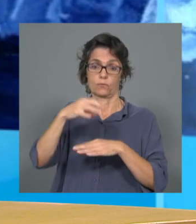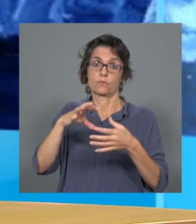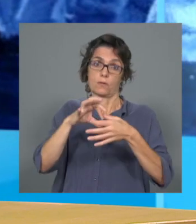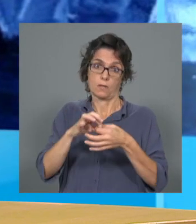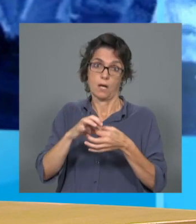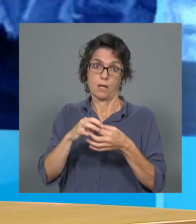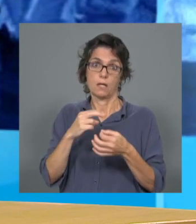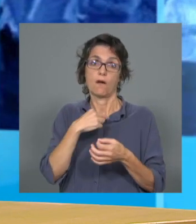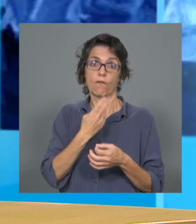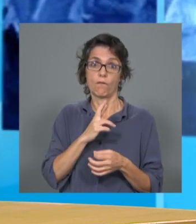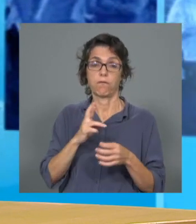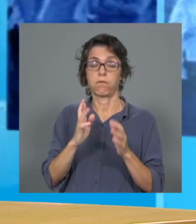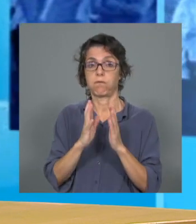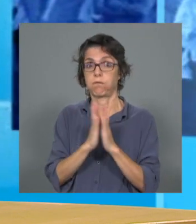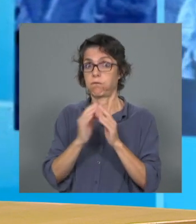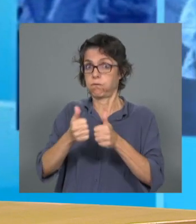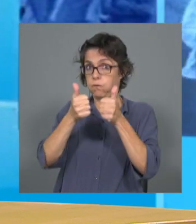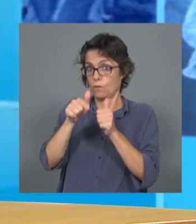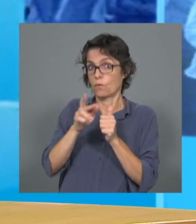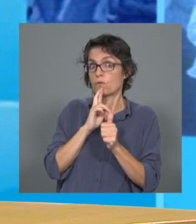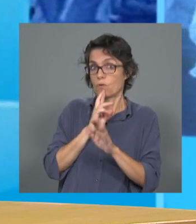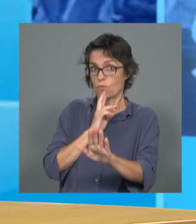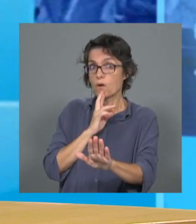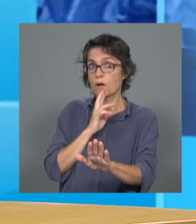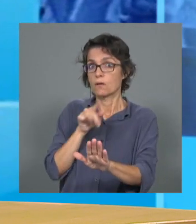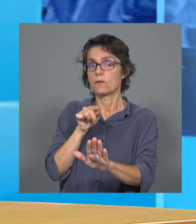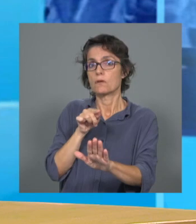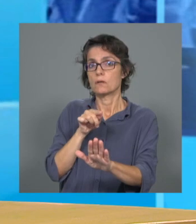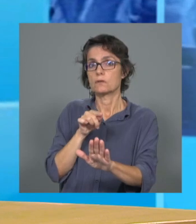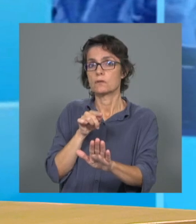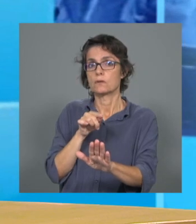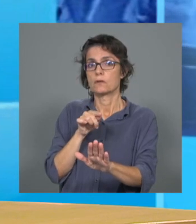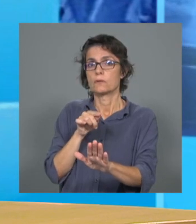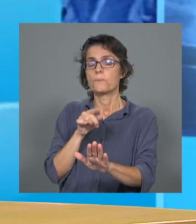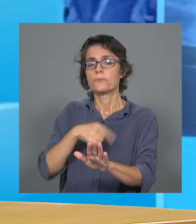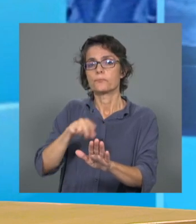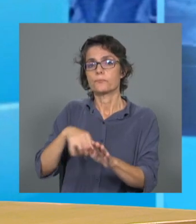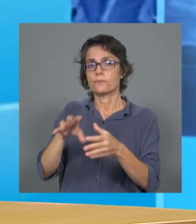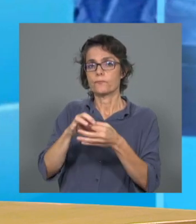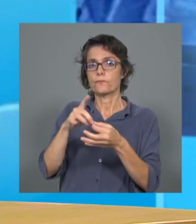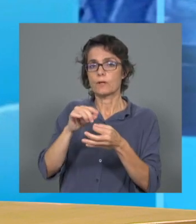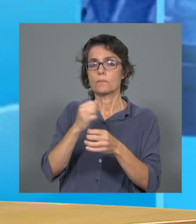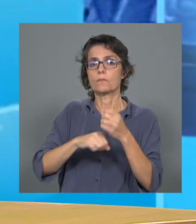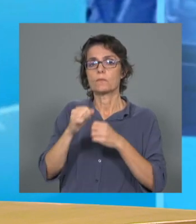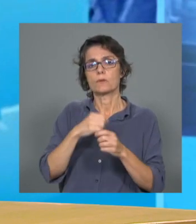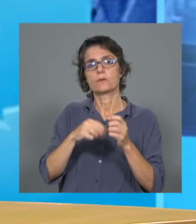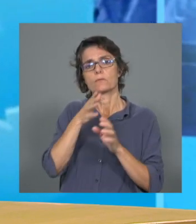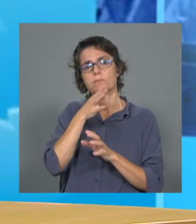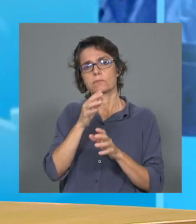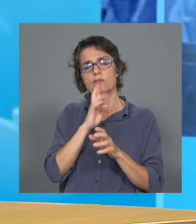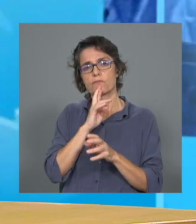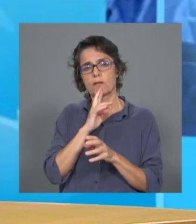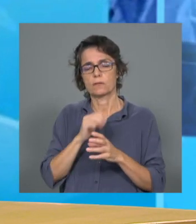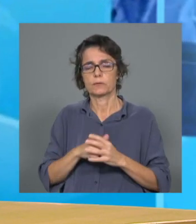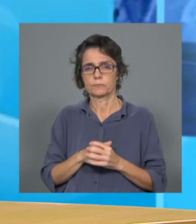a voz do santuário. É o jornal do santuário de Fátima. É o jornal do santuário de Fátima, a que se associou também o movimento da mensagem de Fátima, porque é bom fazer